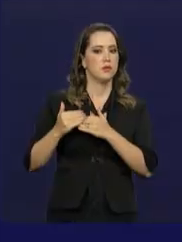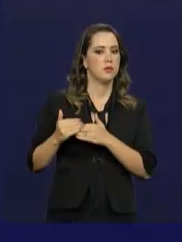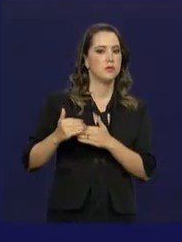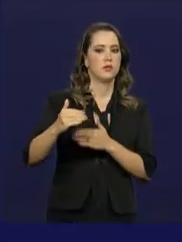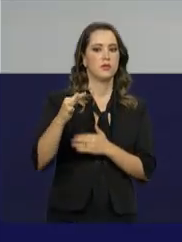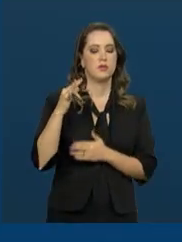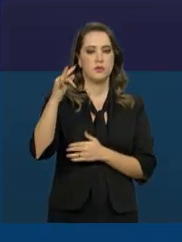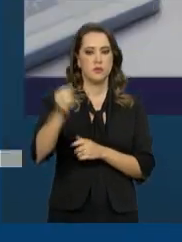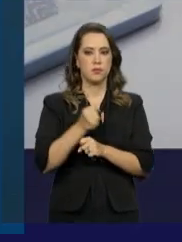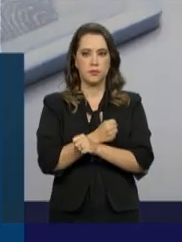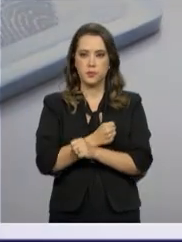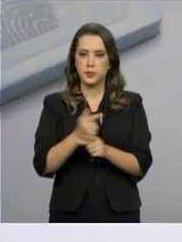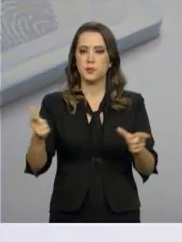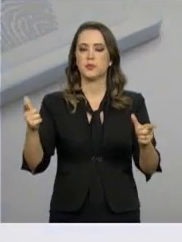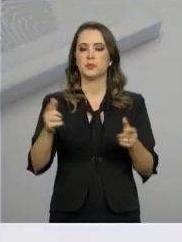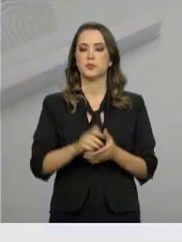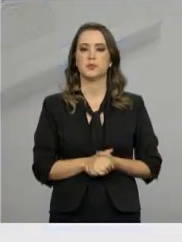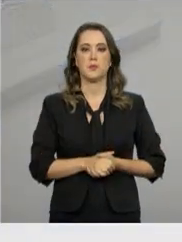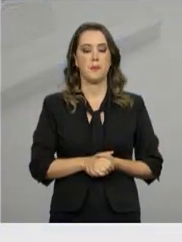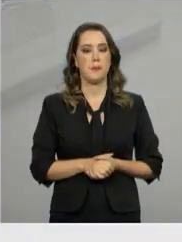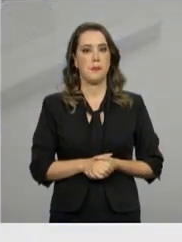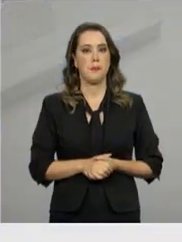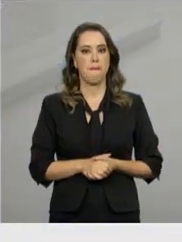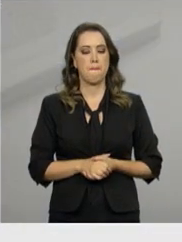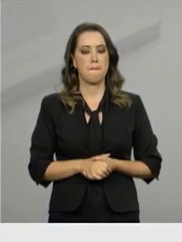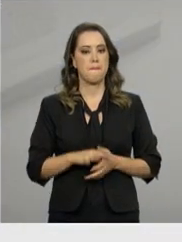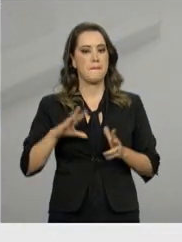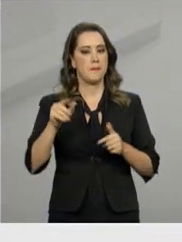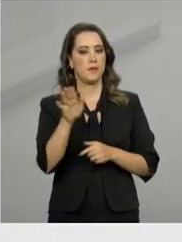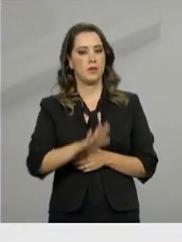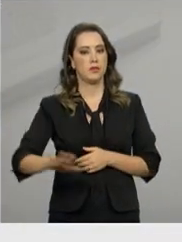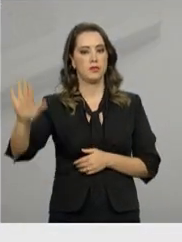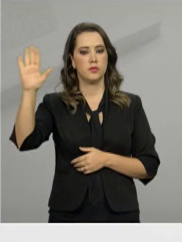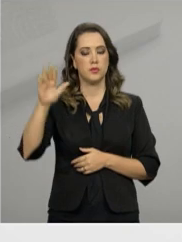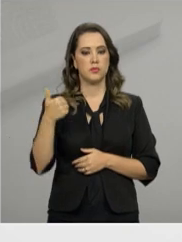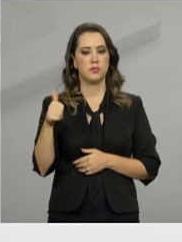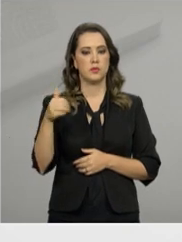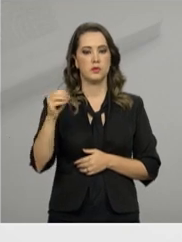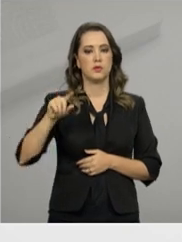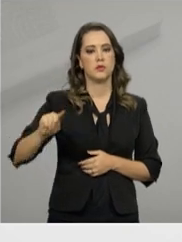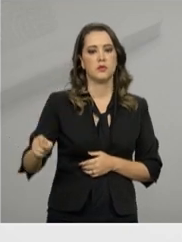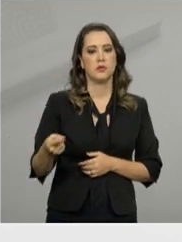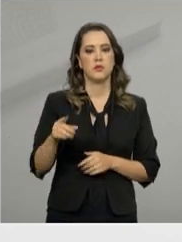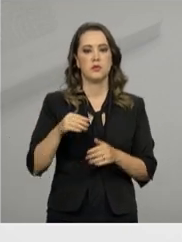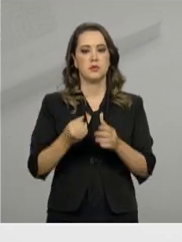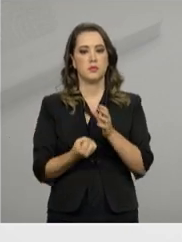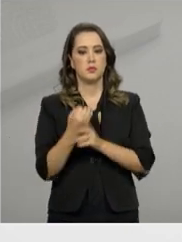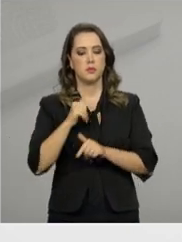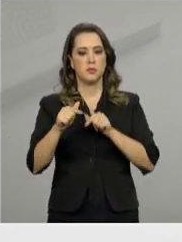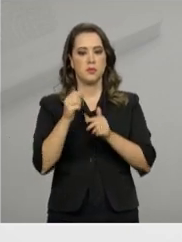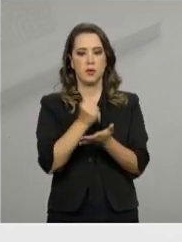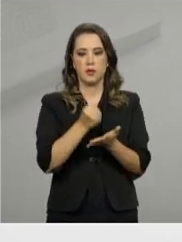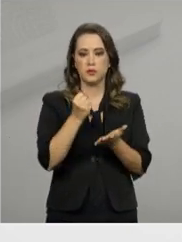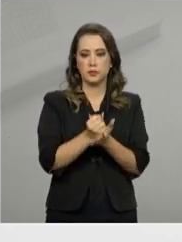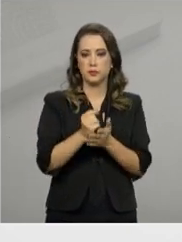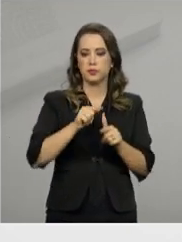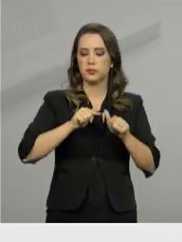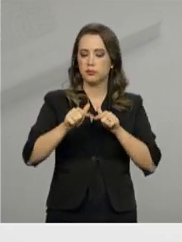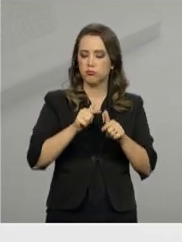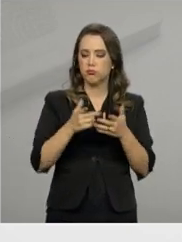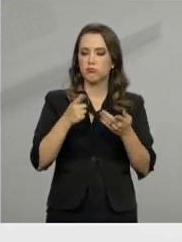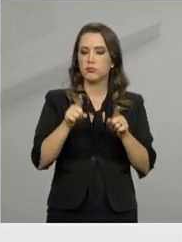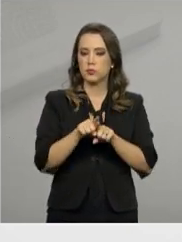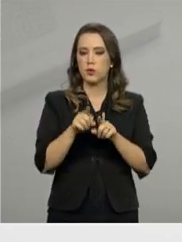né? Em todo o Brasil foram gerados mais de 110 mil empregos com carteira assinada no mês de agosto, segundo o Cadastro Geral